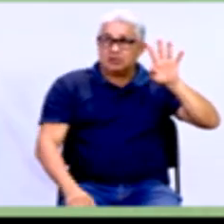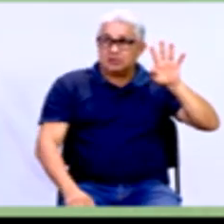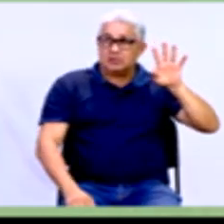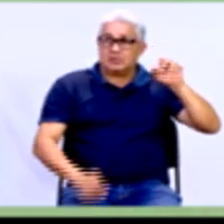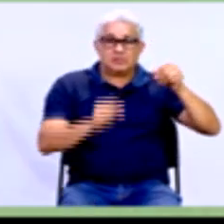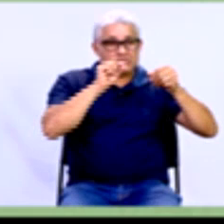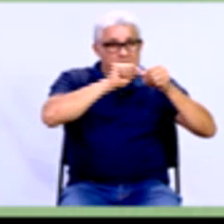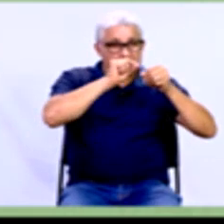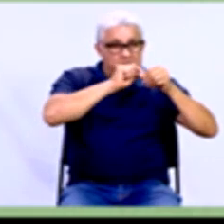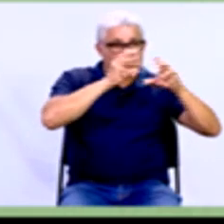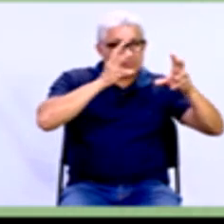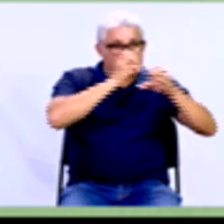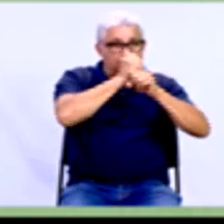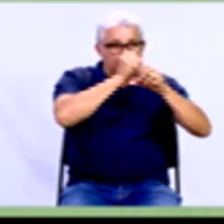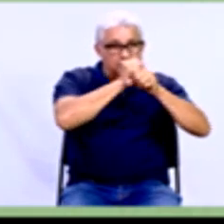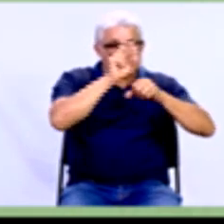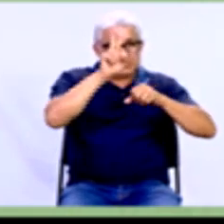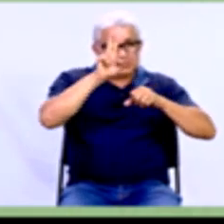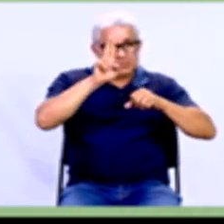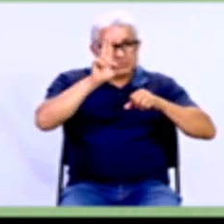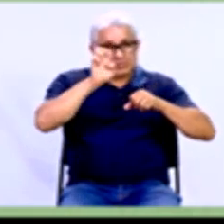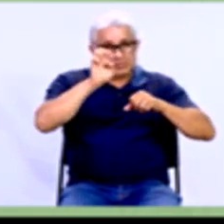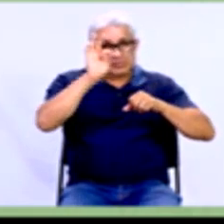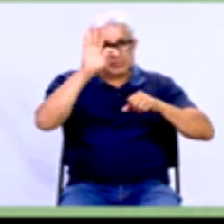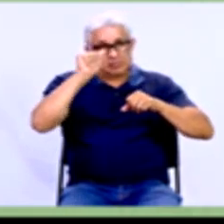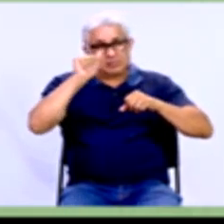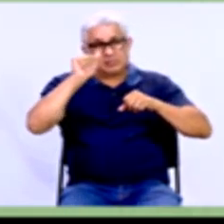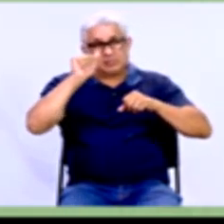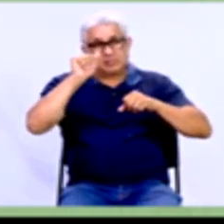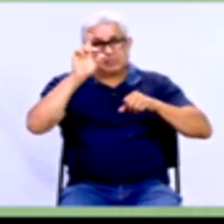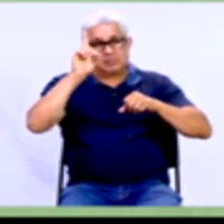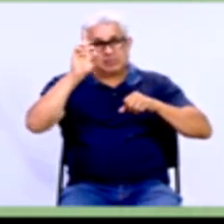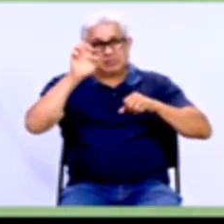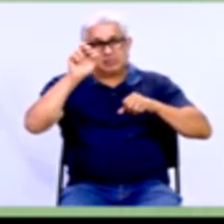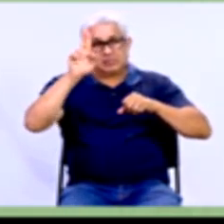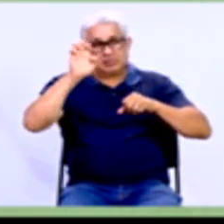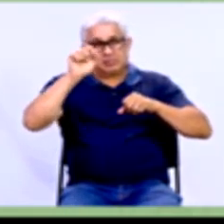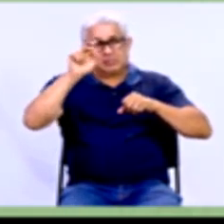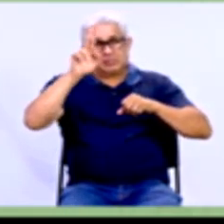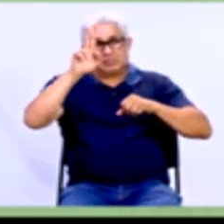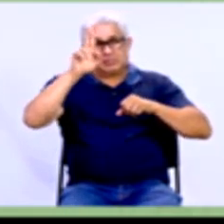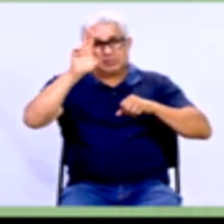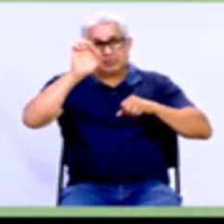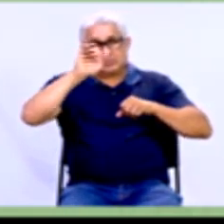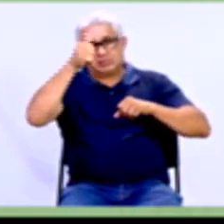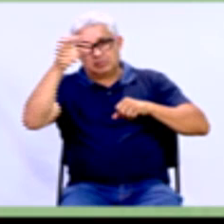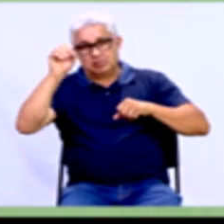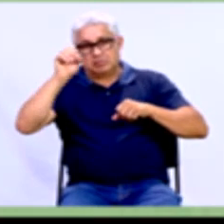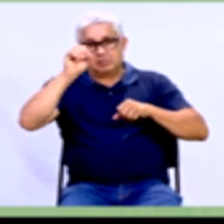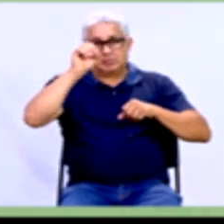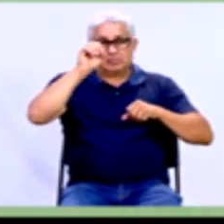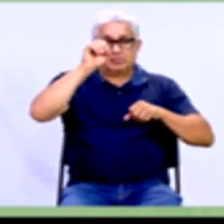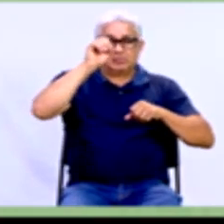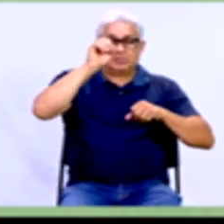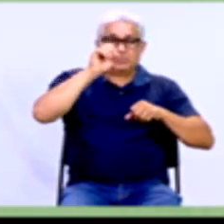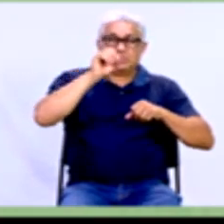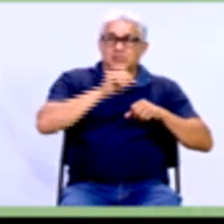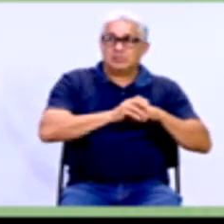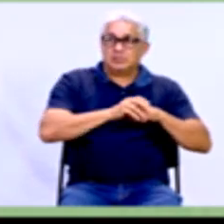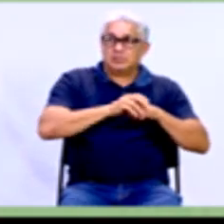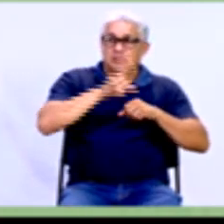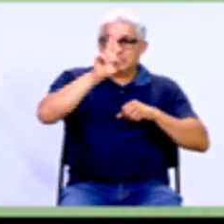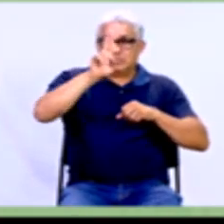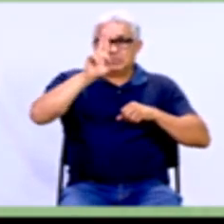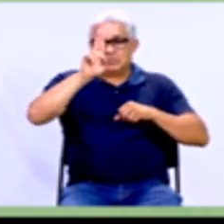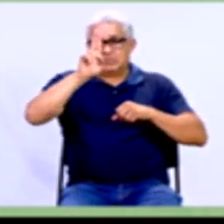a equação da reta de regressão, esse seria o nosso primeiro passo, né? E calcule a previsão de venda